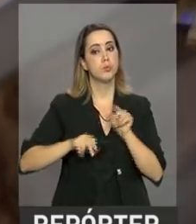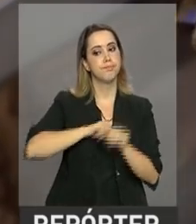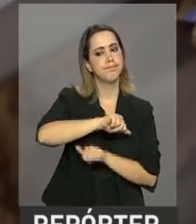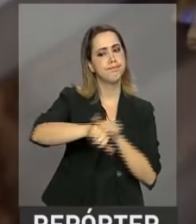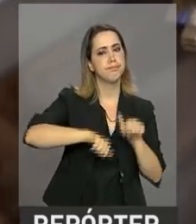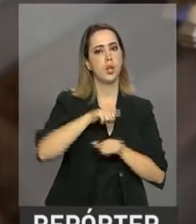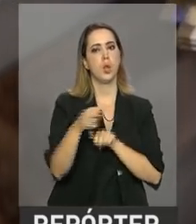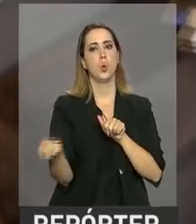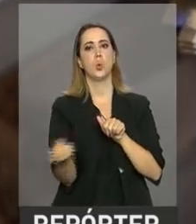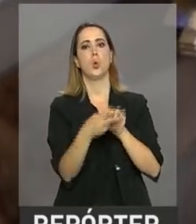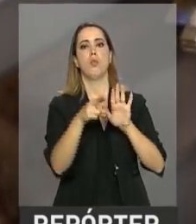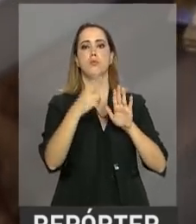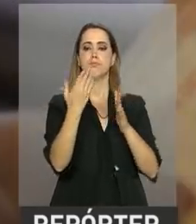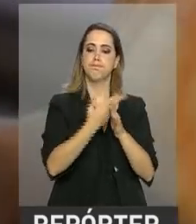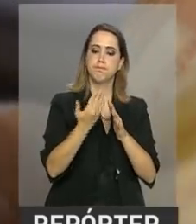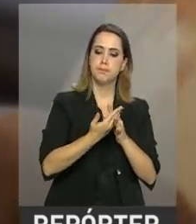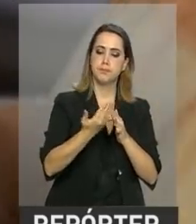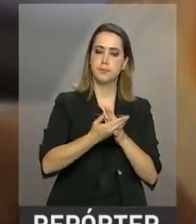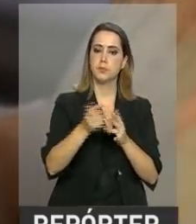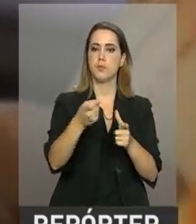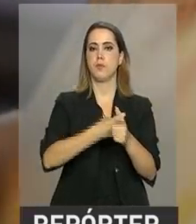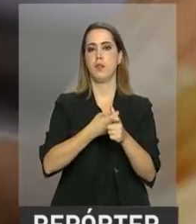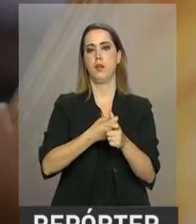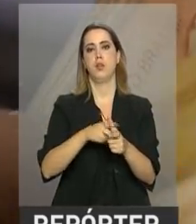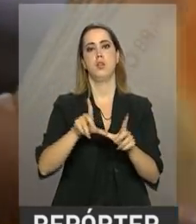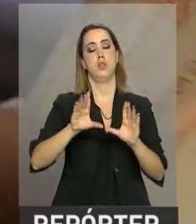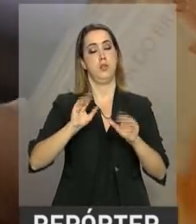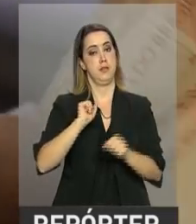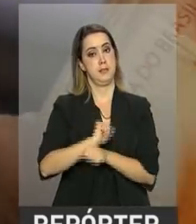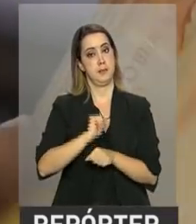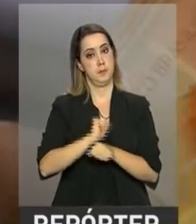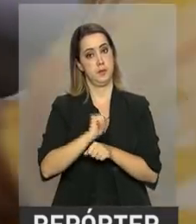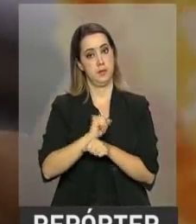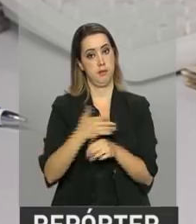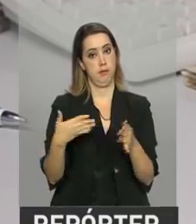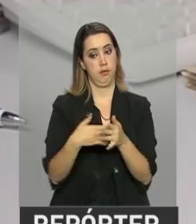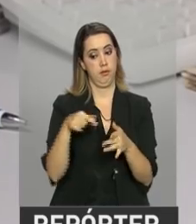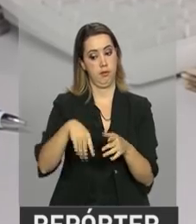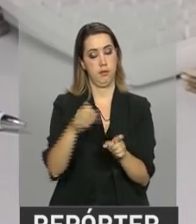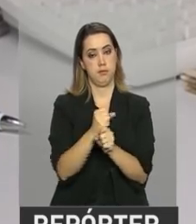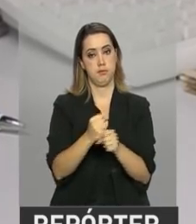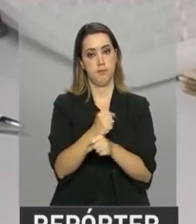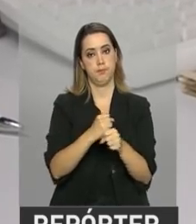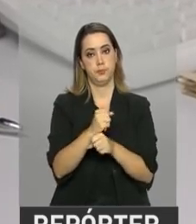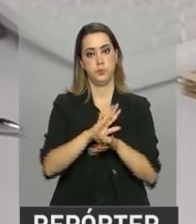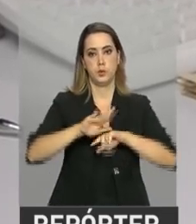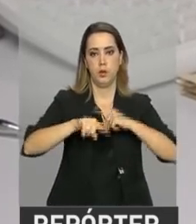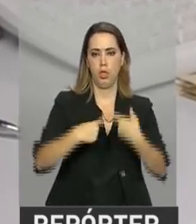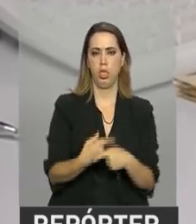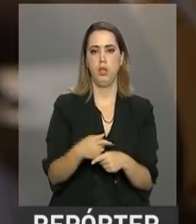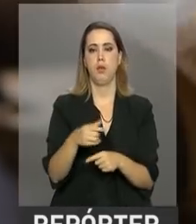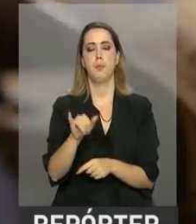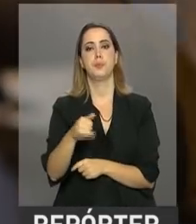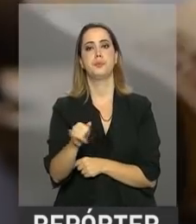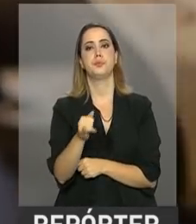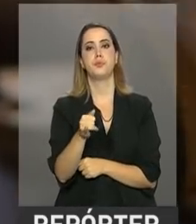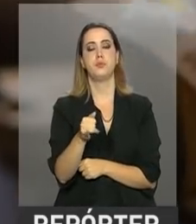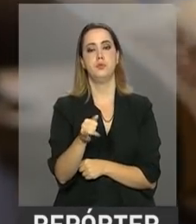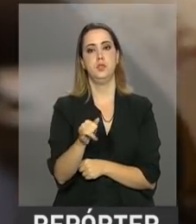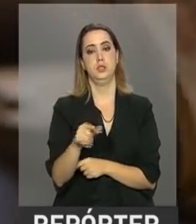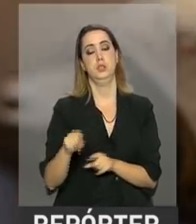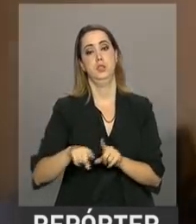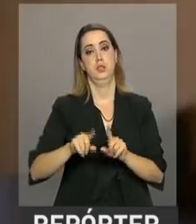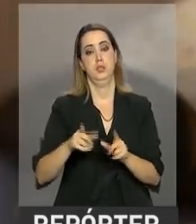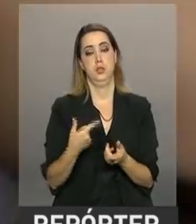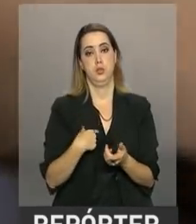saldo devedor com os governadores. Suspendeu as parcelas até o fim deste ano. A partir de janeiro do ano que vem, as